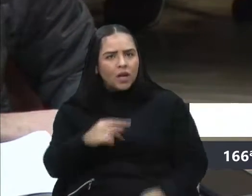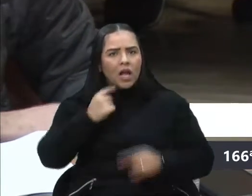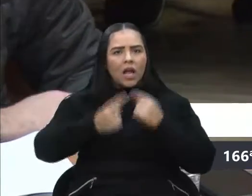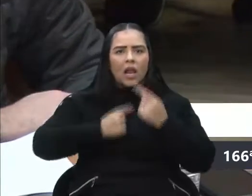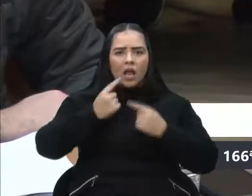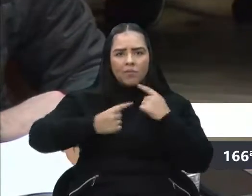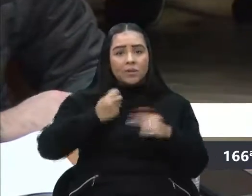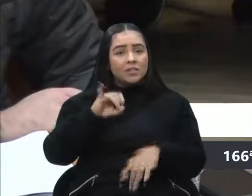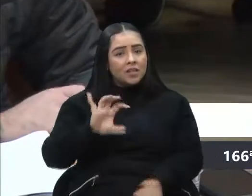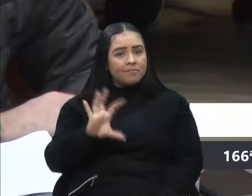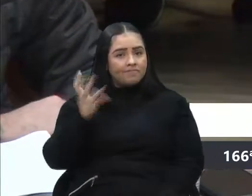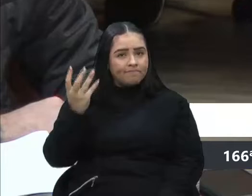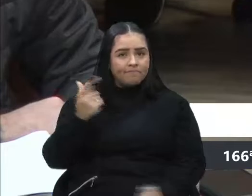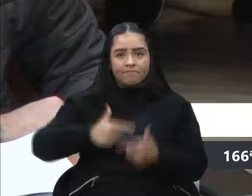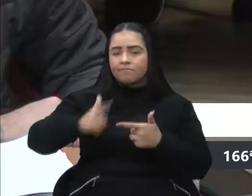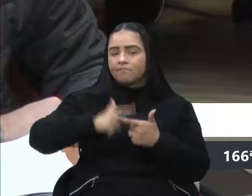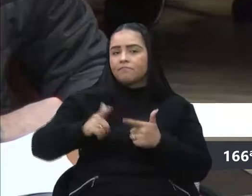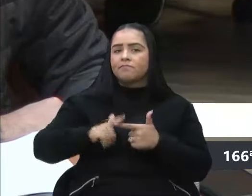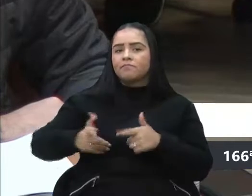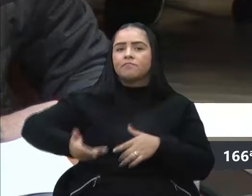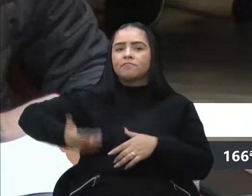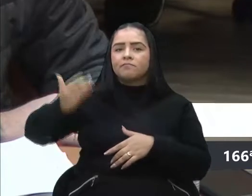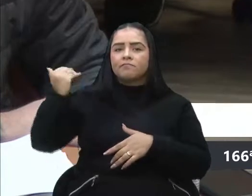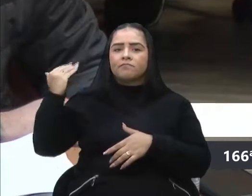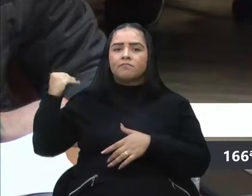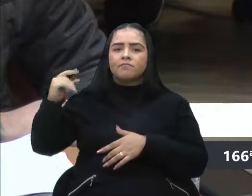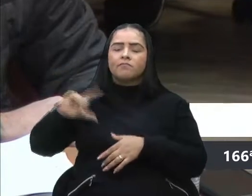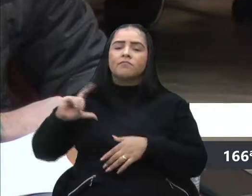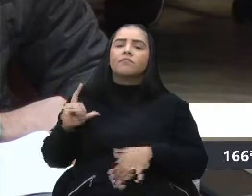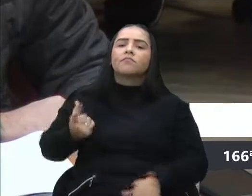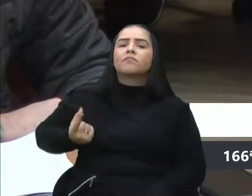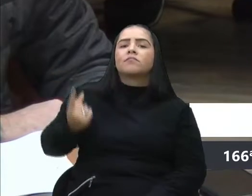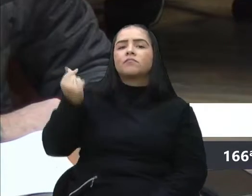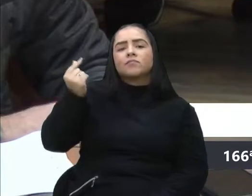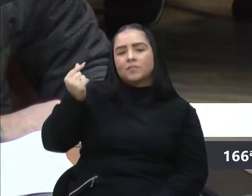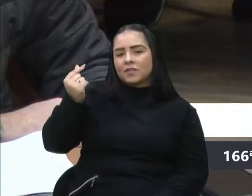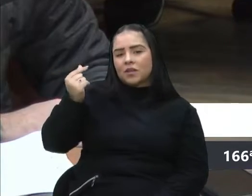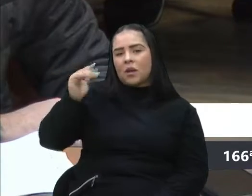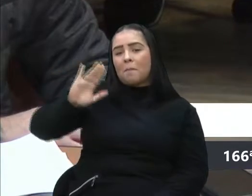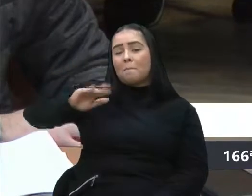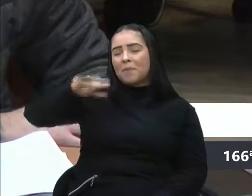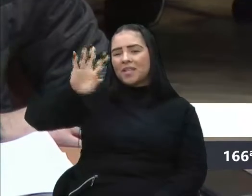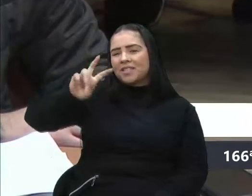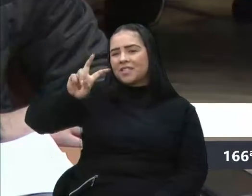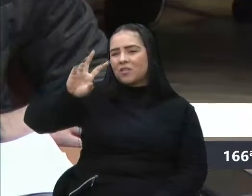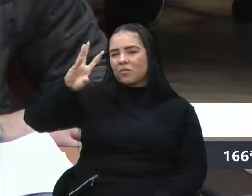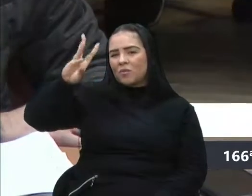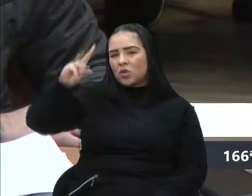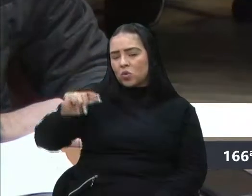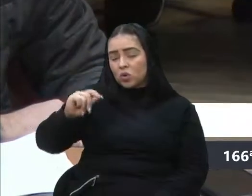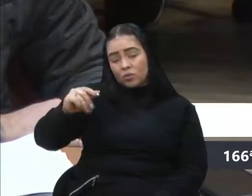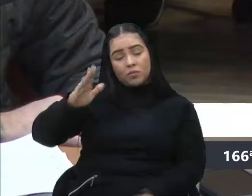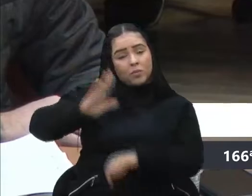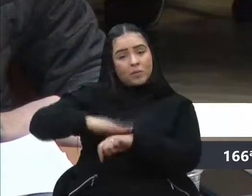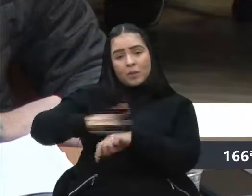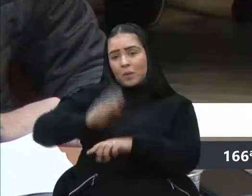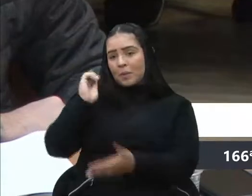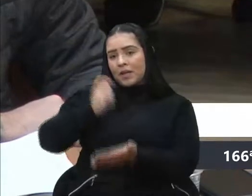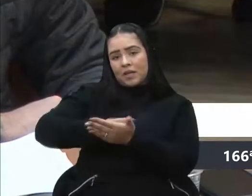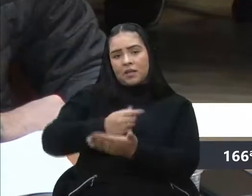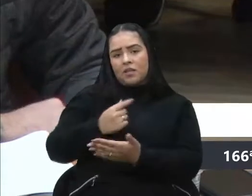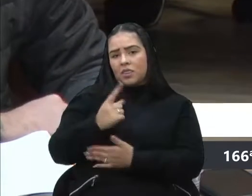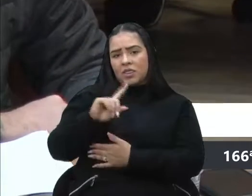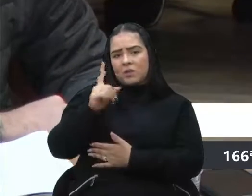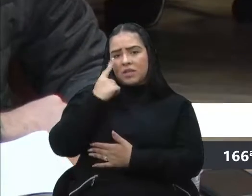ou alguma situação no passado, de ter um valor herdado de mais de 5 milhões de reais, o momento é pagar. E não interessa quem